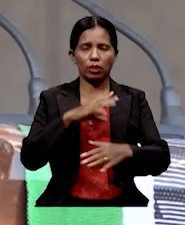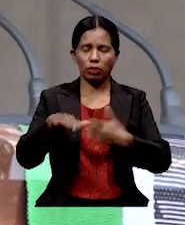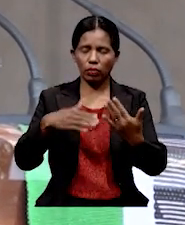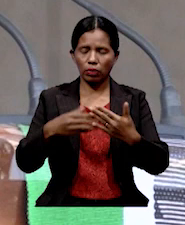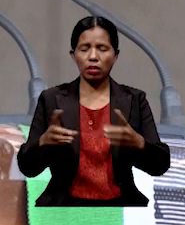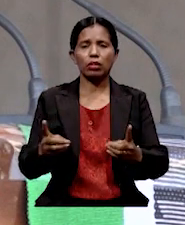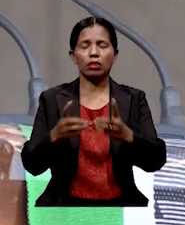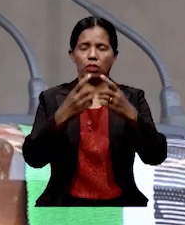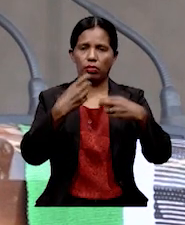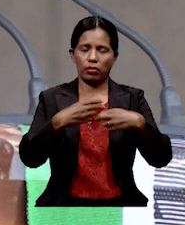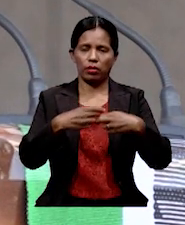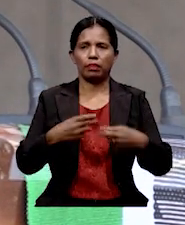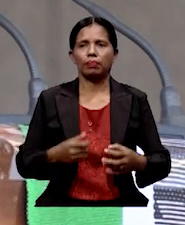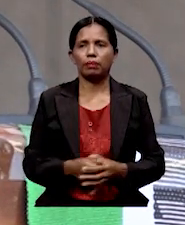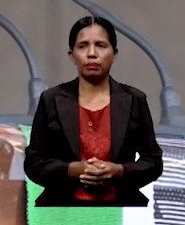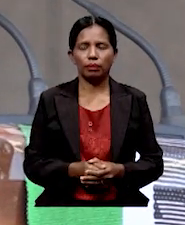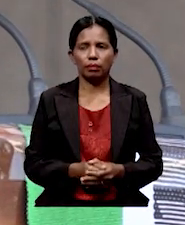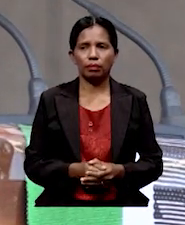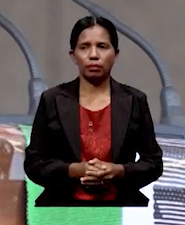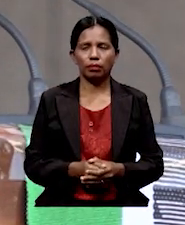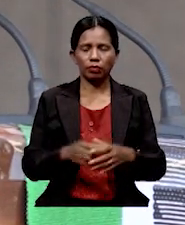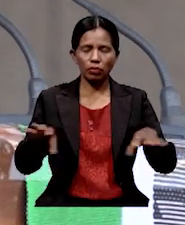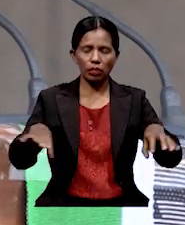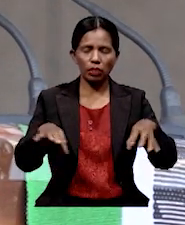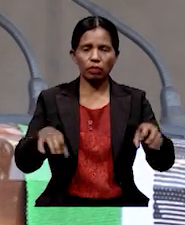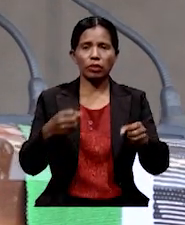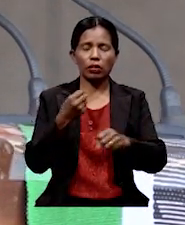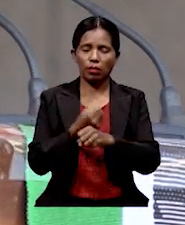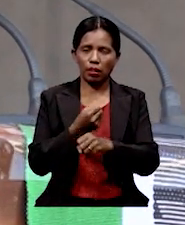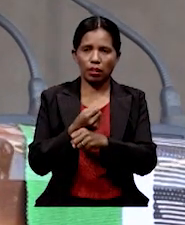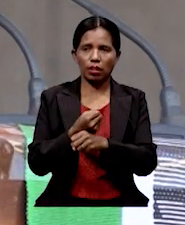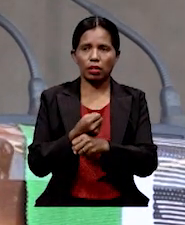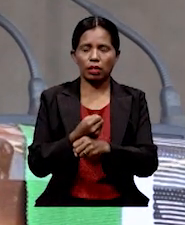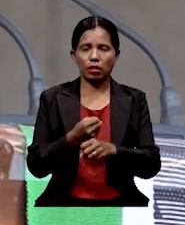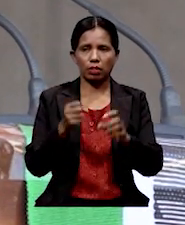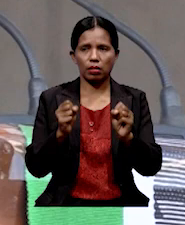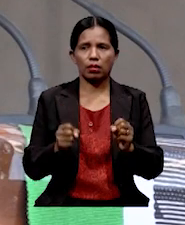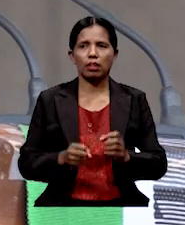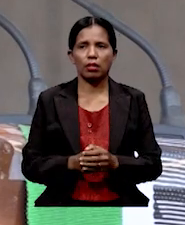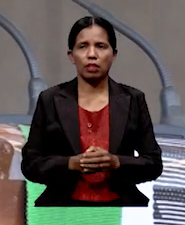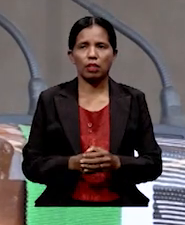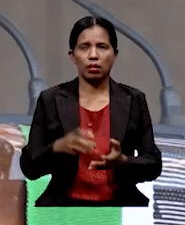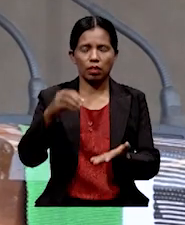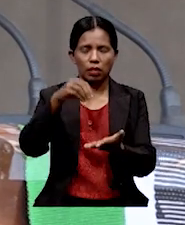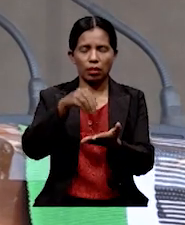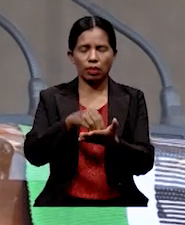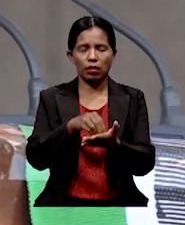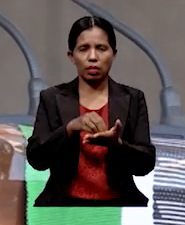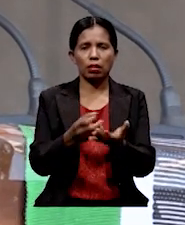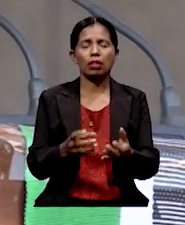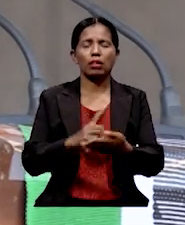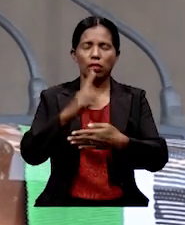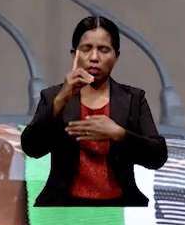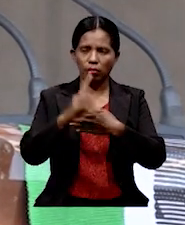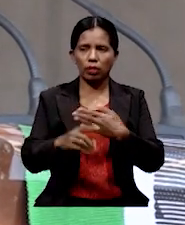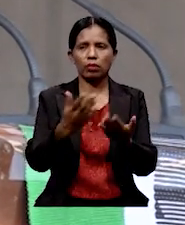difíceis. Entre as áreas de esforço que se perfilam no seu mandato, destaco particularmente o desenvolvimento e a